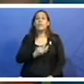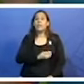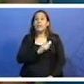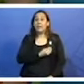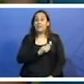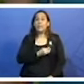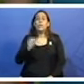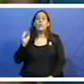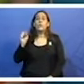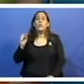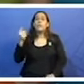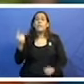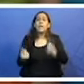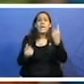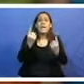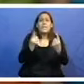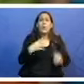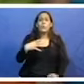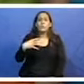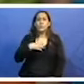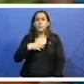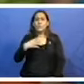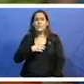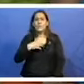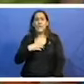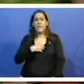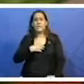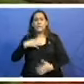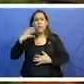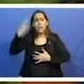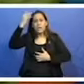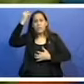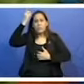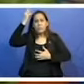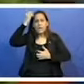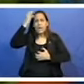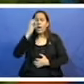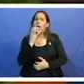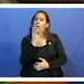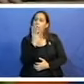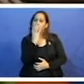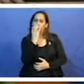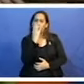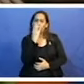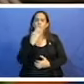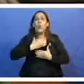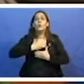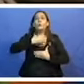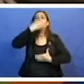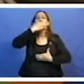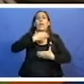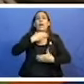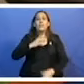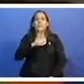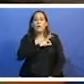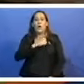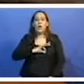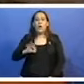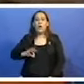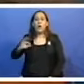sente. Olha lá, onça com macaco, com cachorro e todo mundo ali junto, abraçado, se